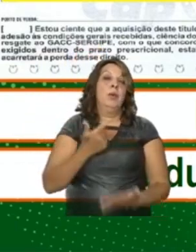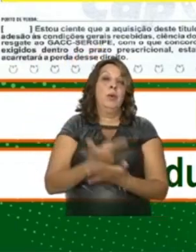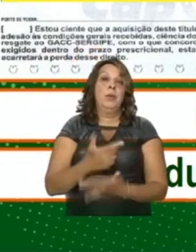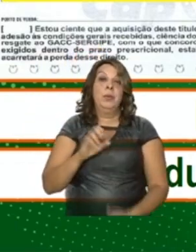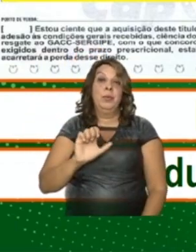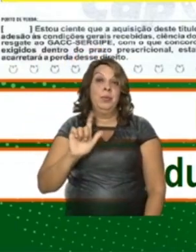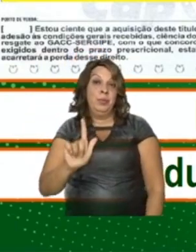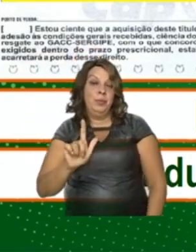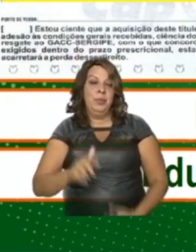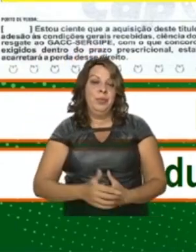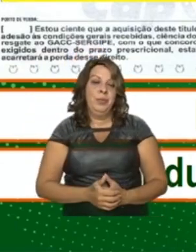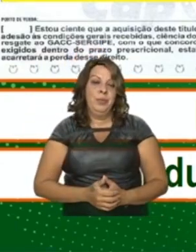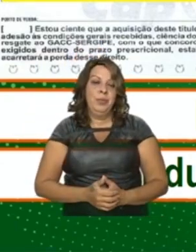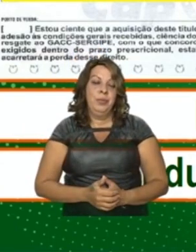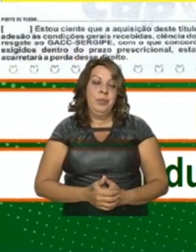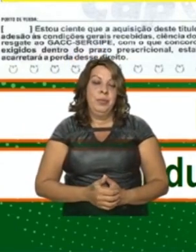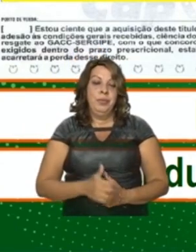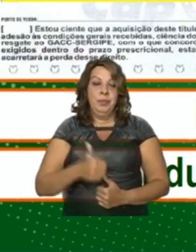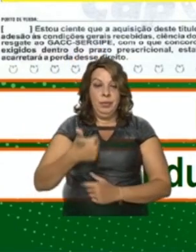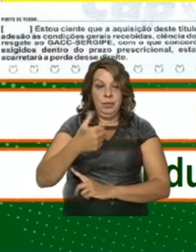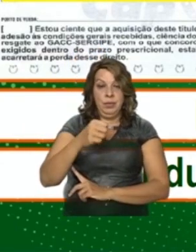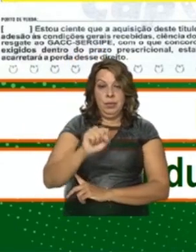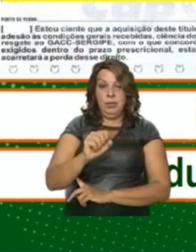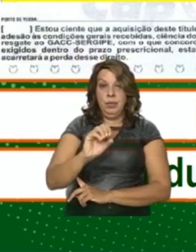Eduardo Gomes, já que... R$500 para o título